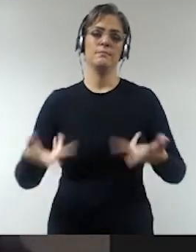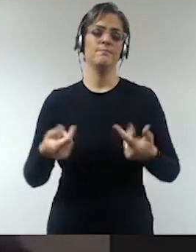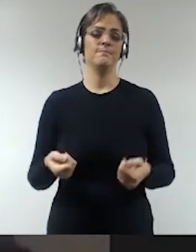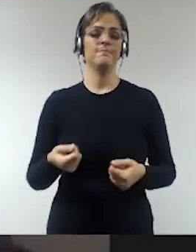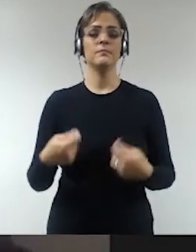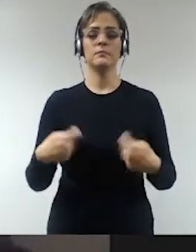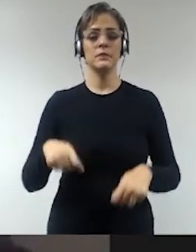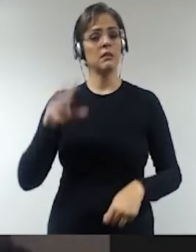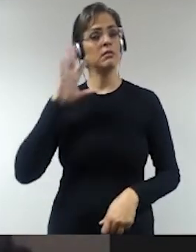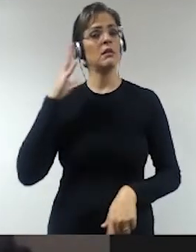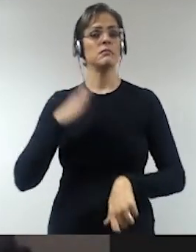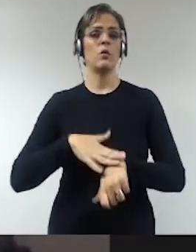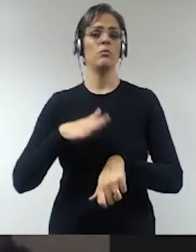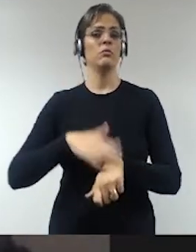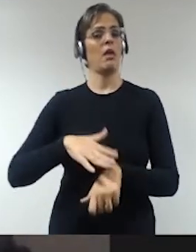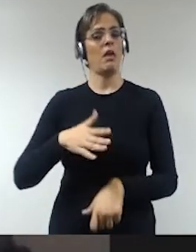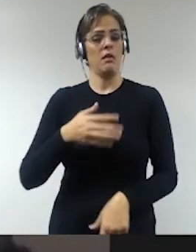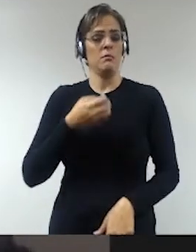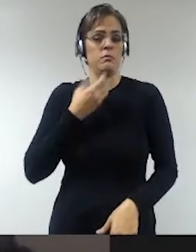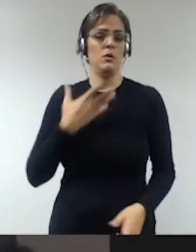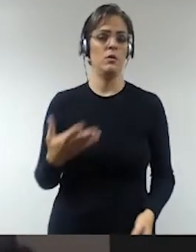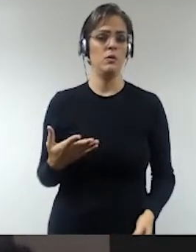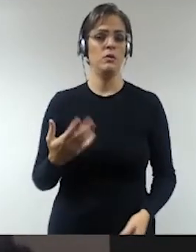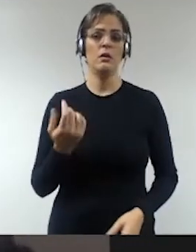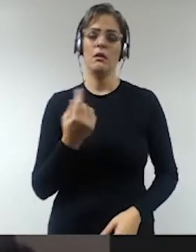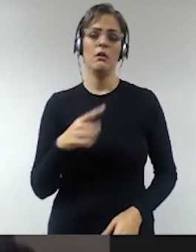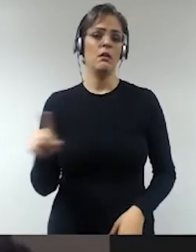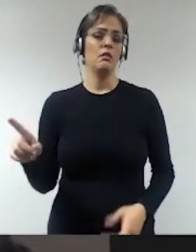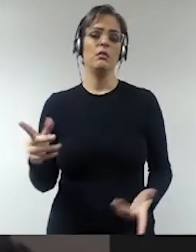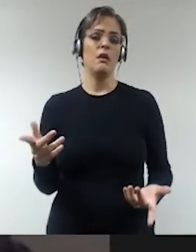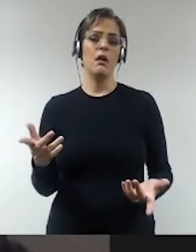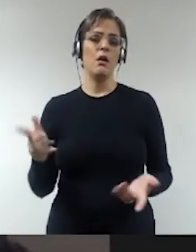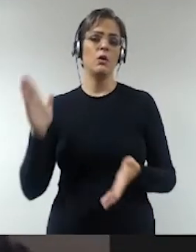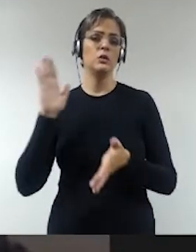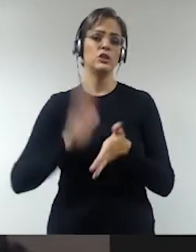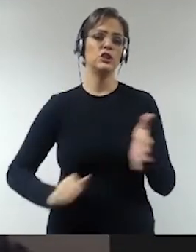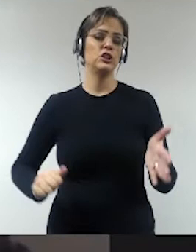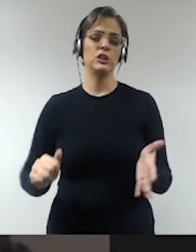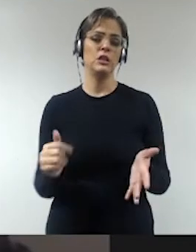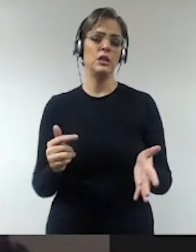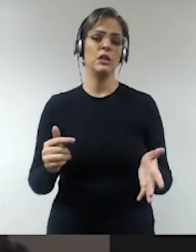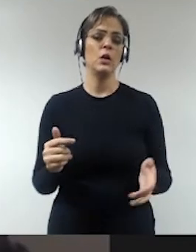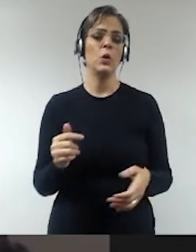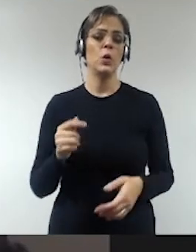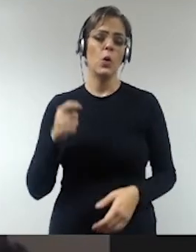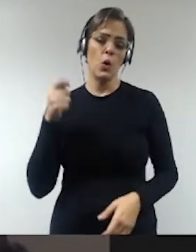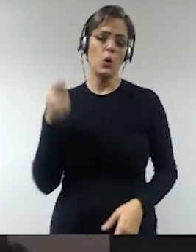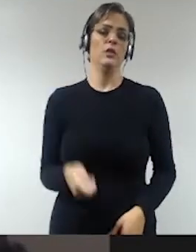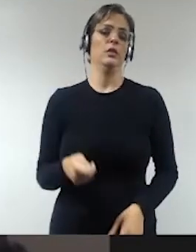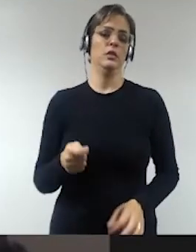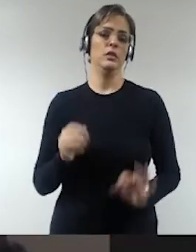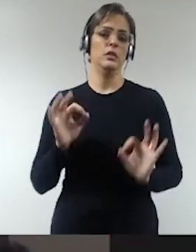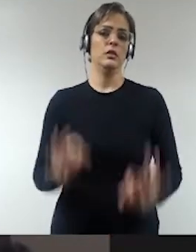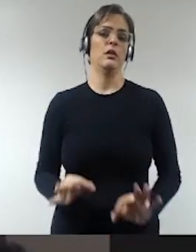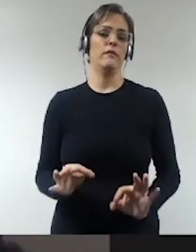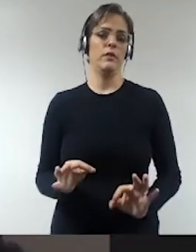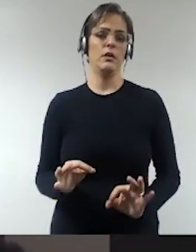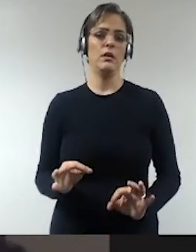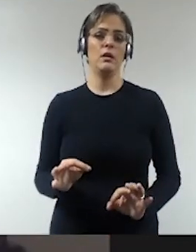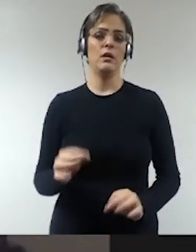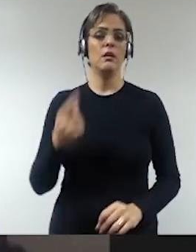em tempo razoável e que não descure do dever de considerar as